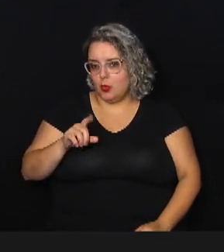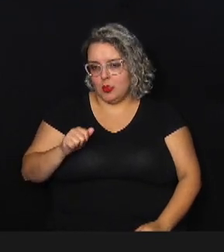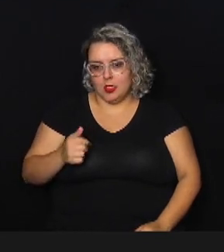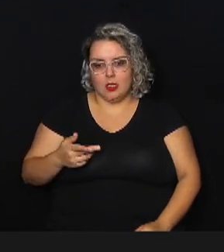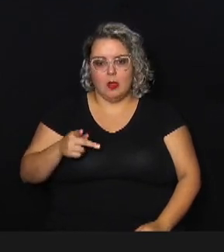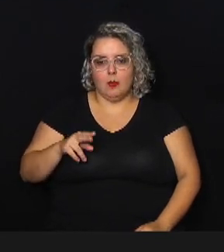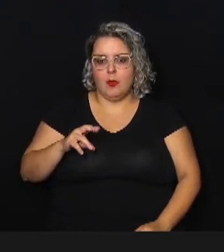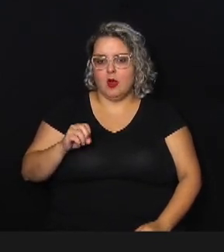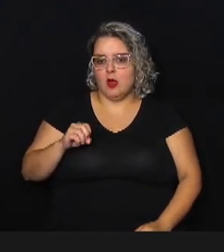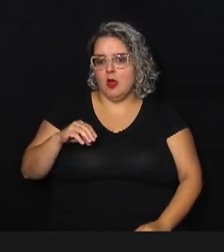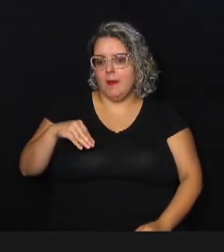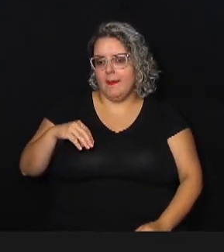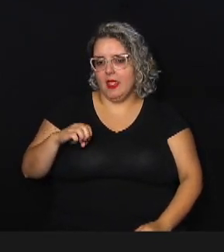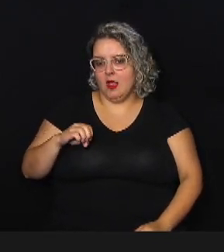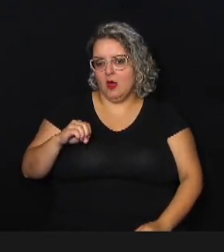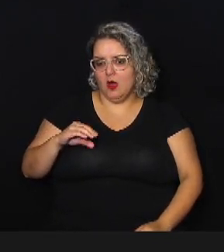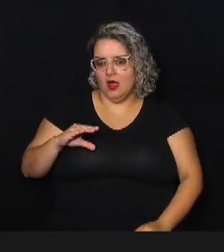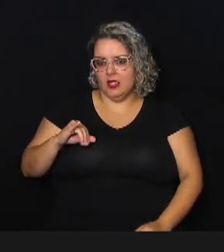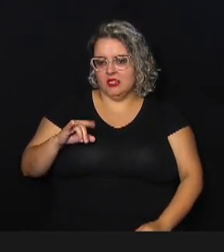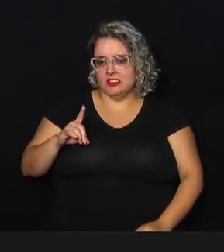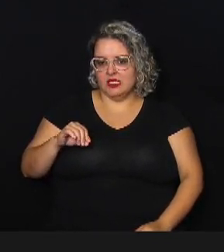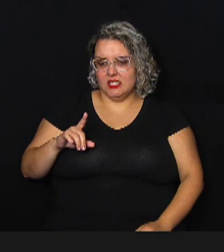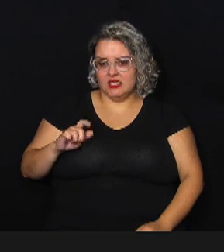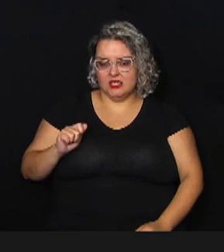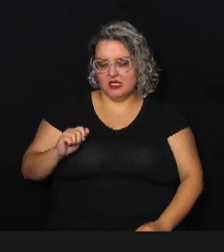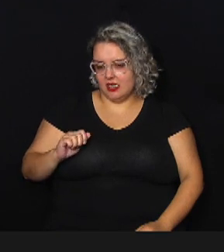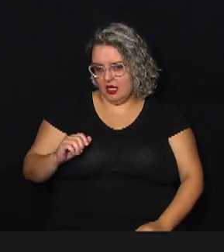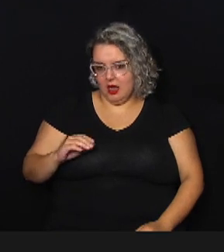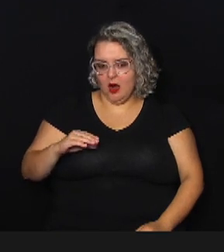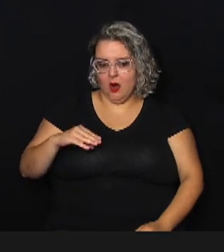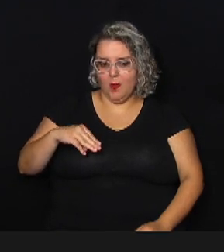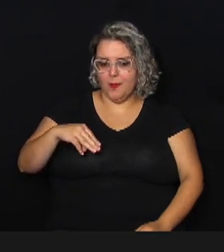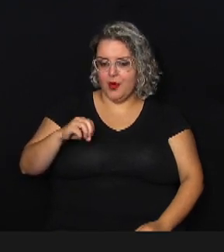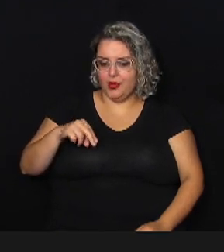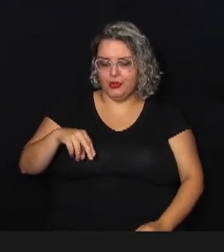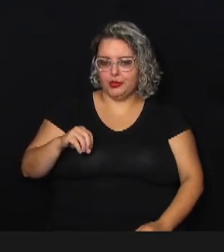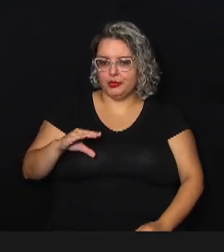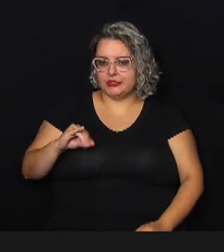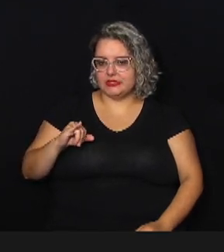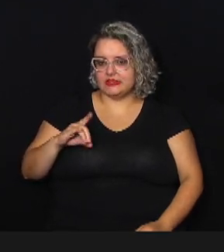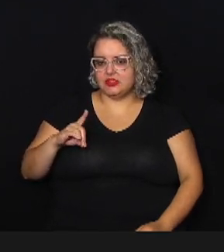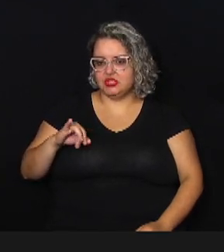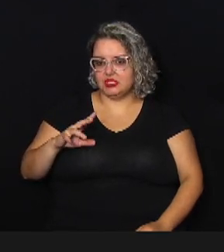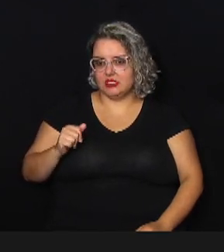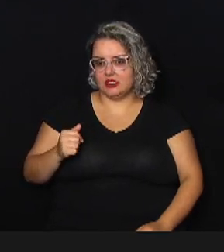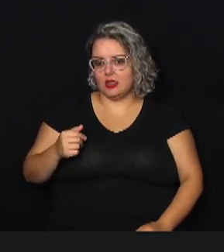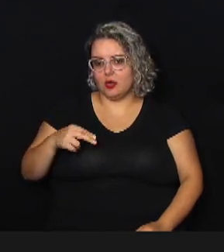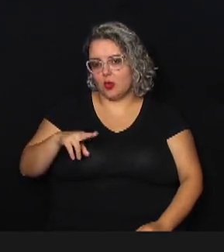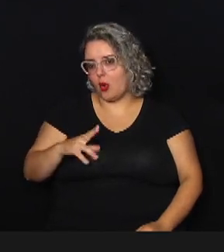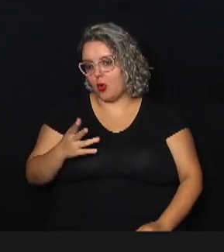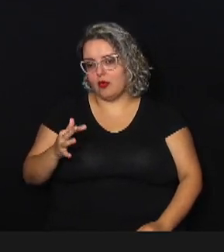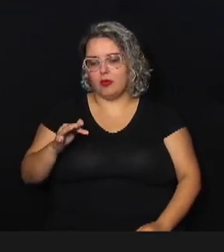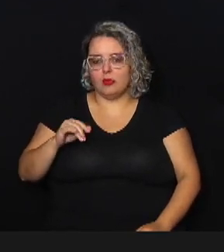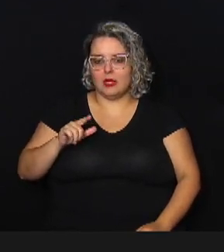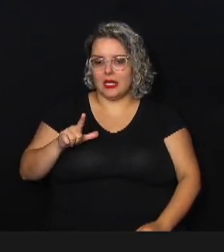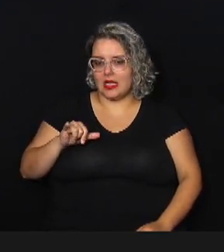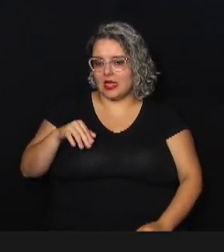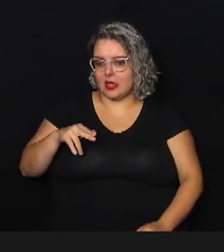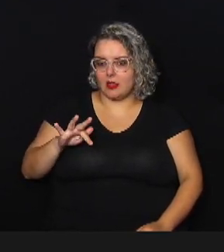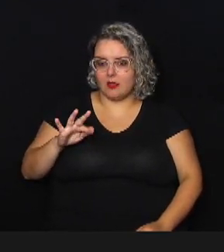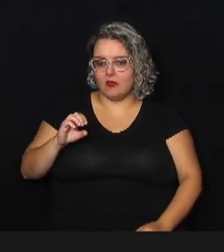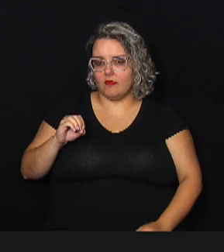por exemplo, ou se é uma monocítica, ou se é uma leucemia linfóide aguda linfoblástica,